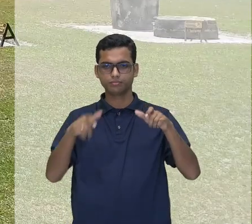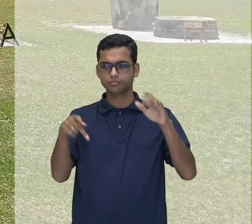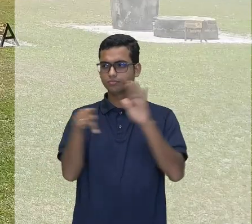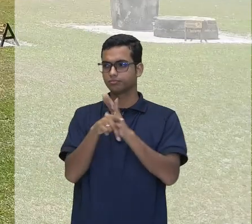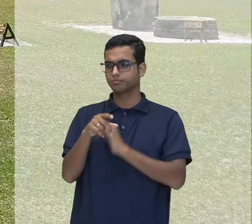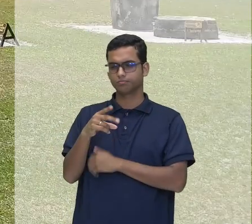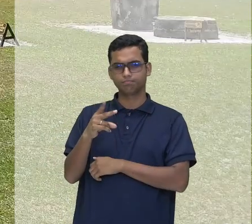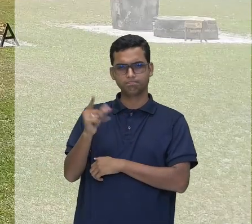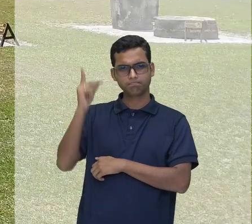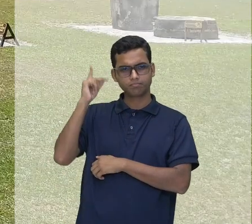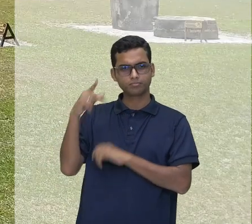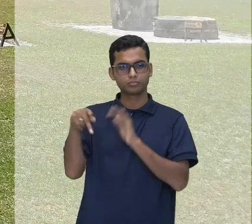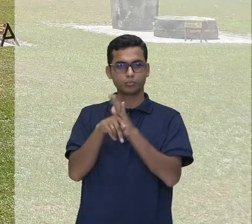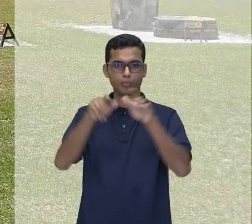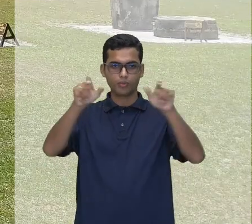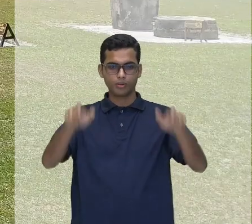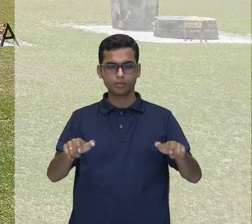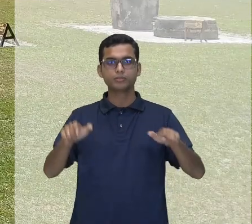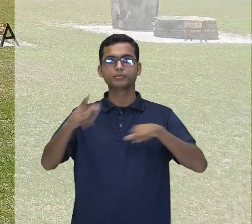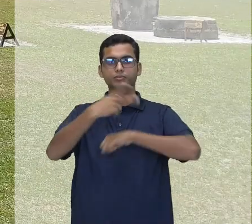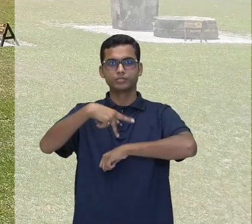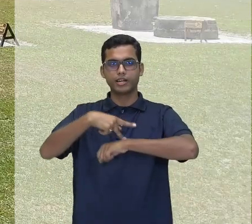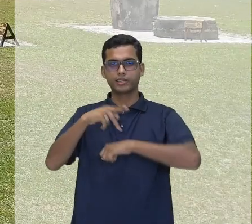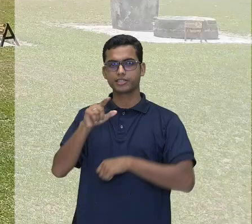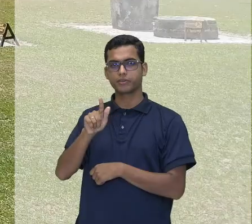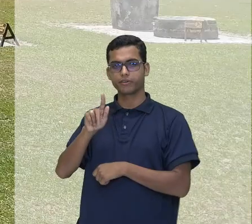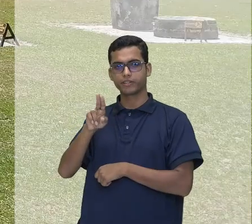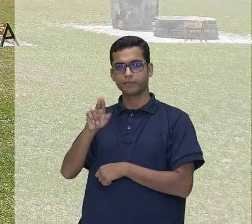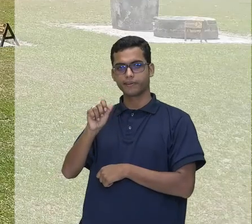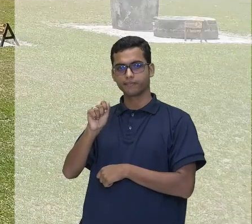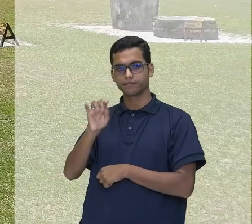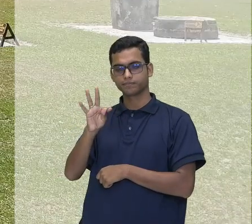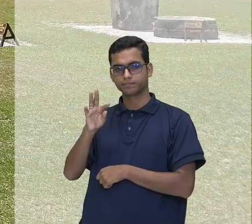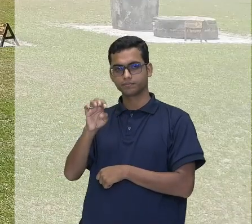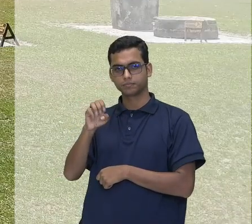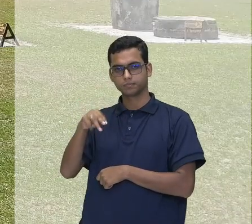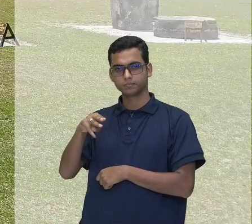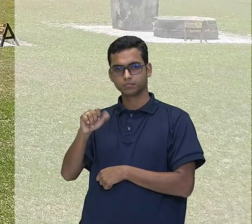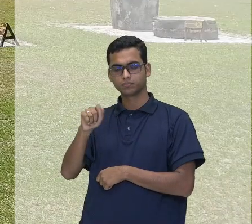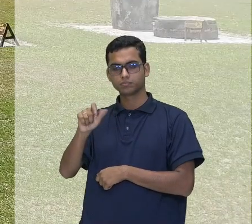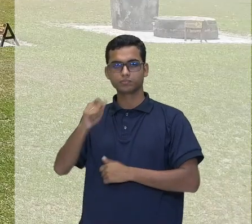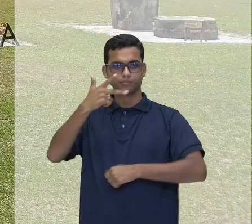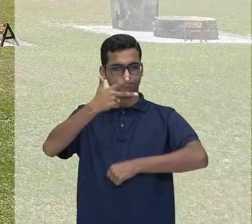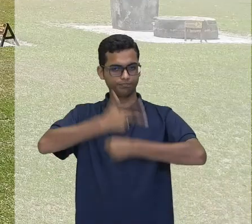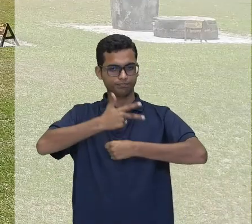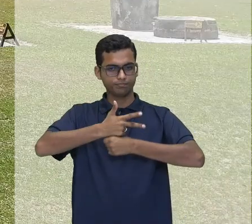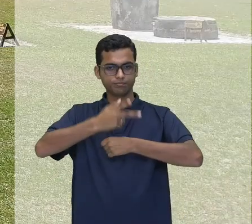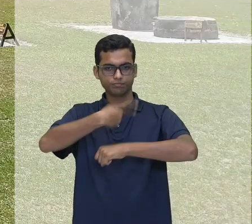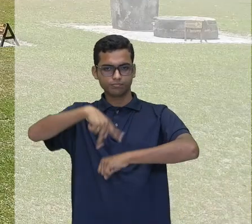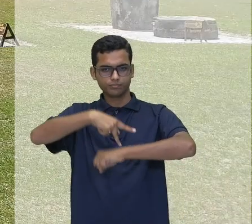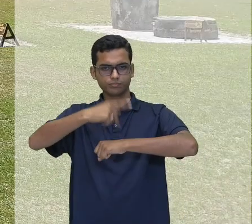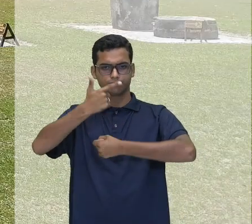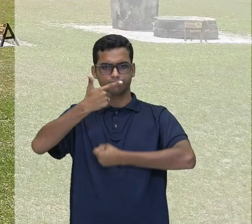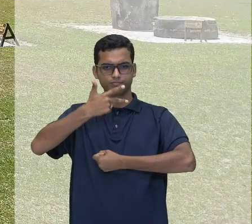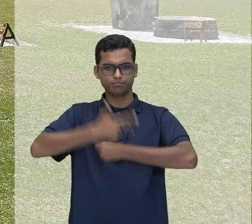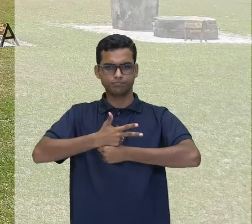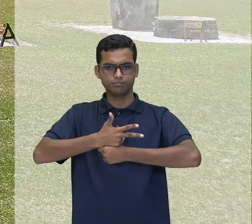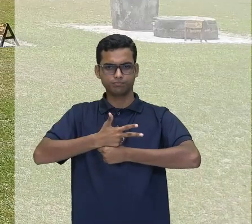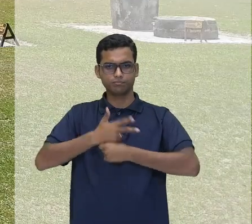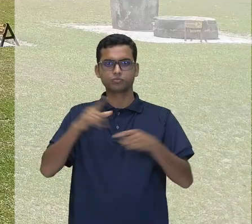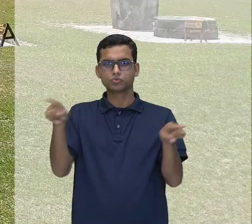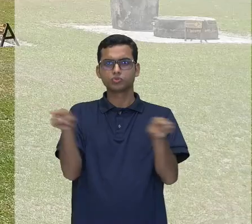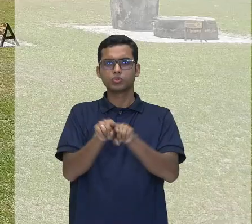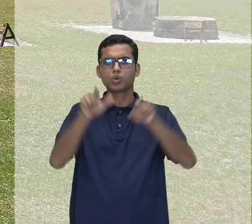ele fica na Guatemala e faz parte de uma das cidades-estados, né, dos maias. Qual é a localização dos